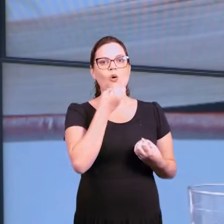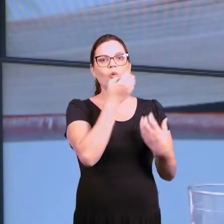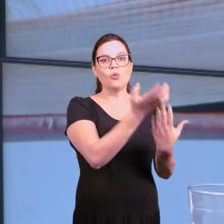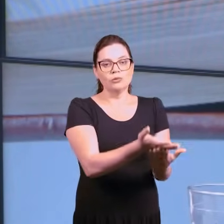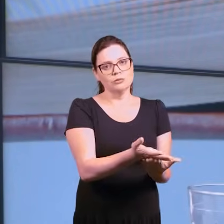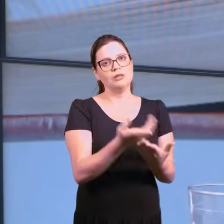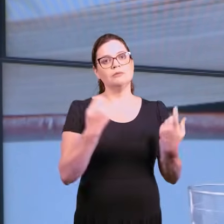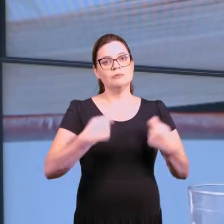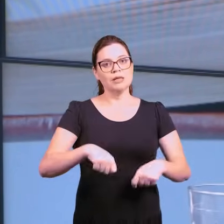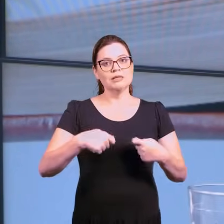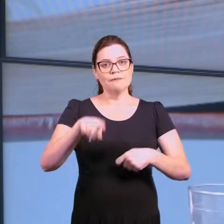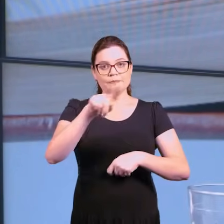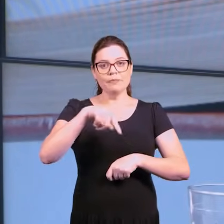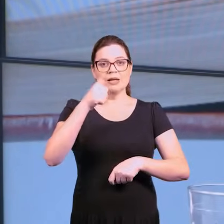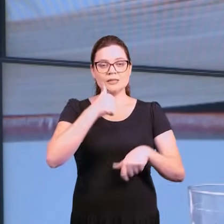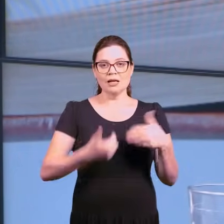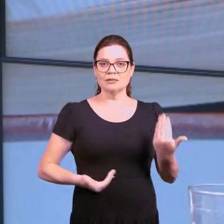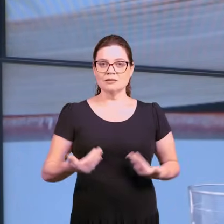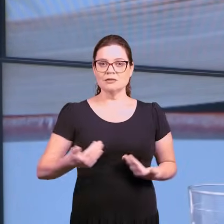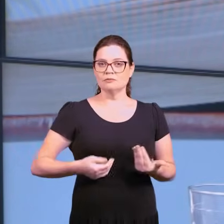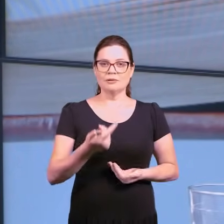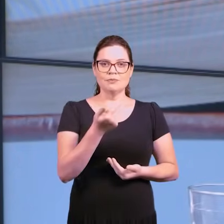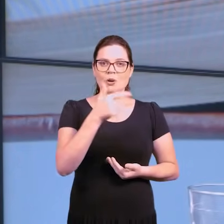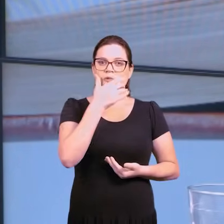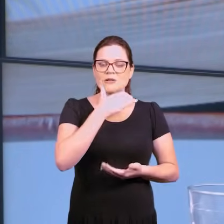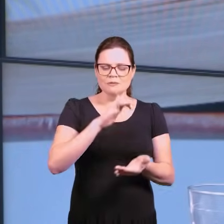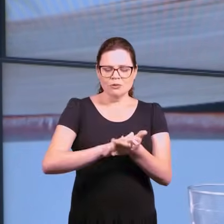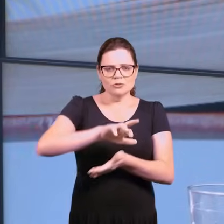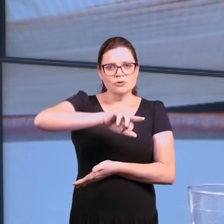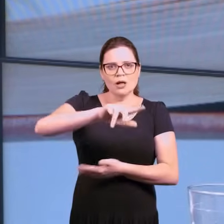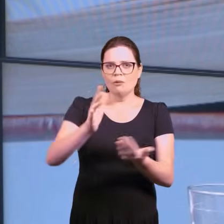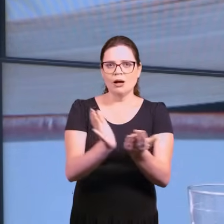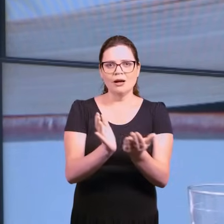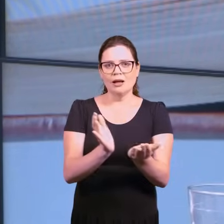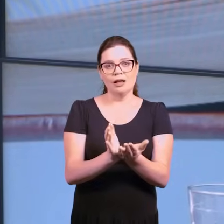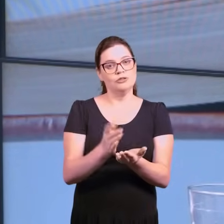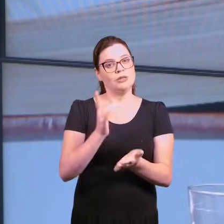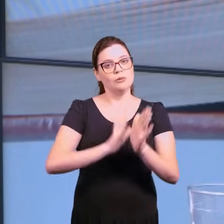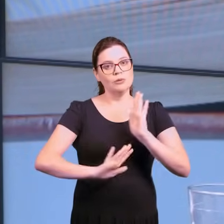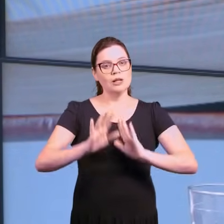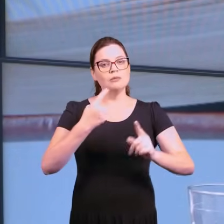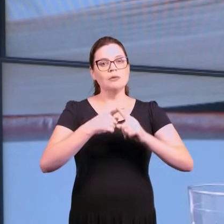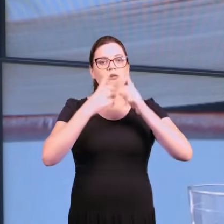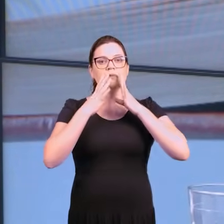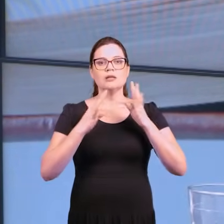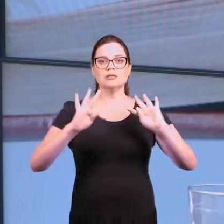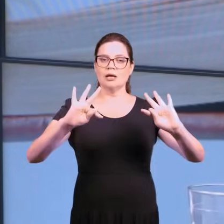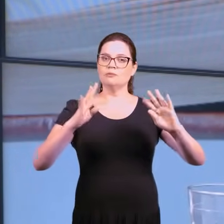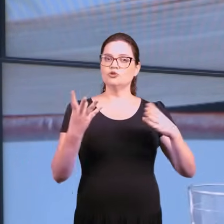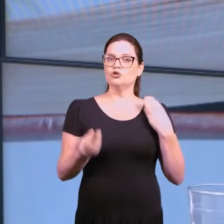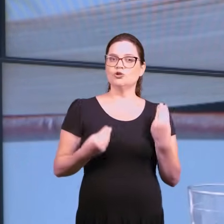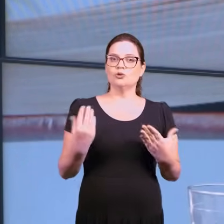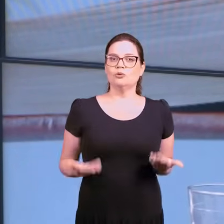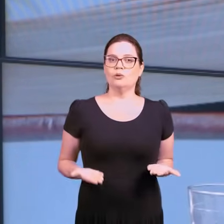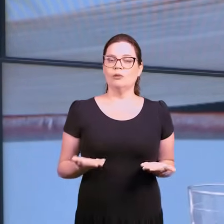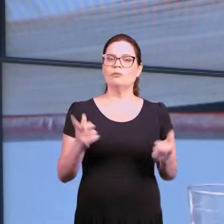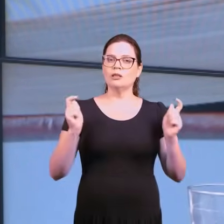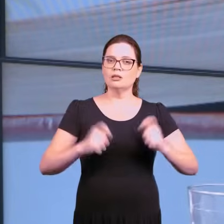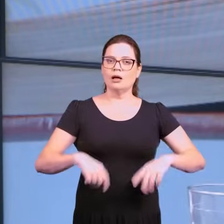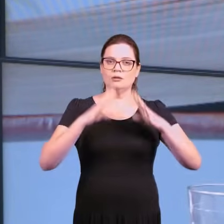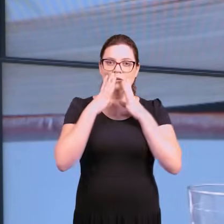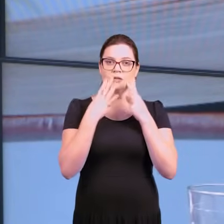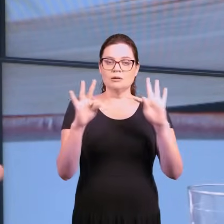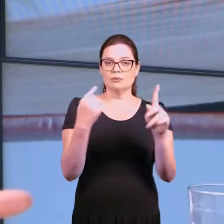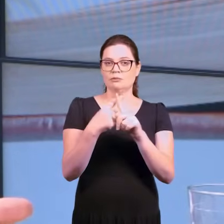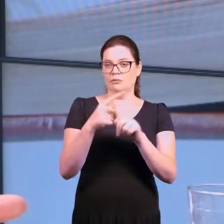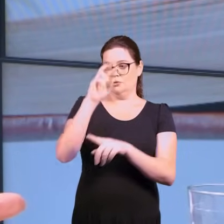um cuidado maior, um zelo maior, porque ele tem um testemunho a dar. Então, é a forma como trata as coisas, porque